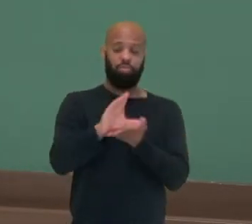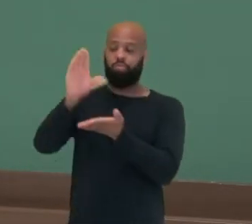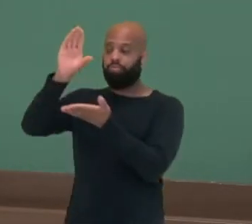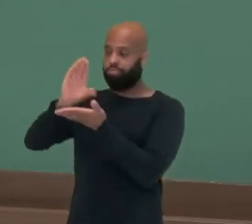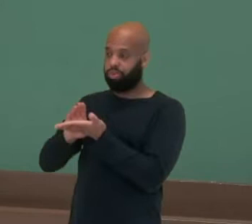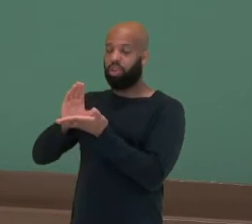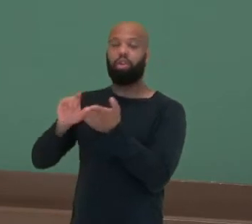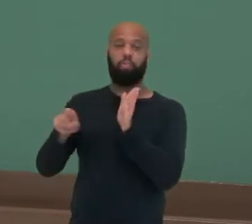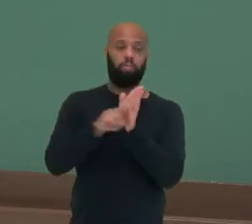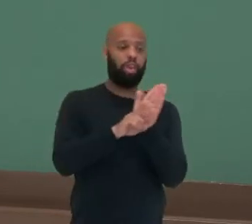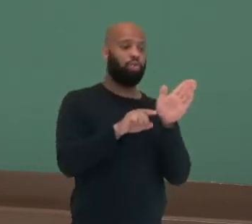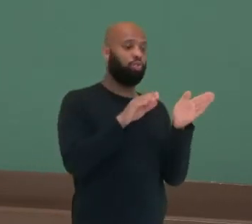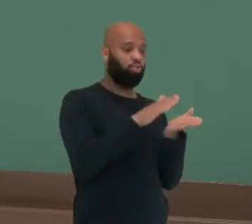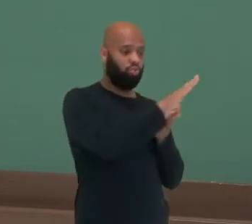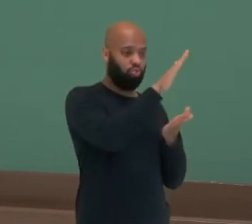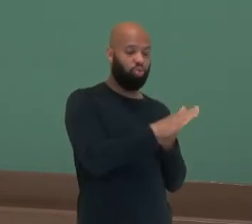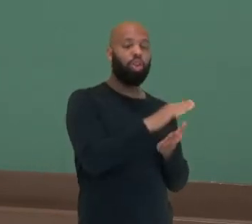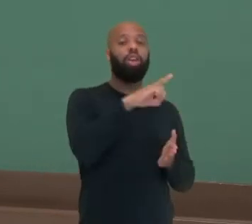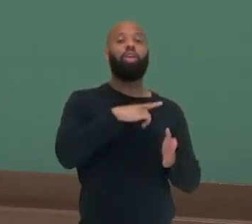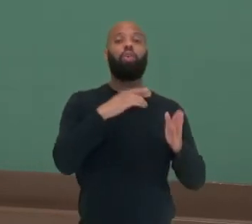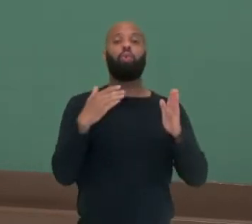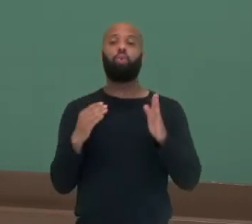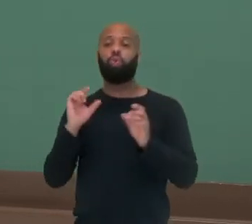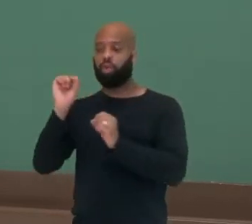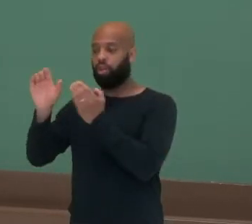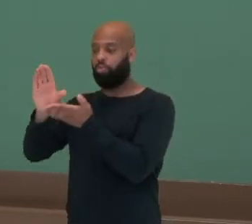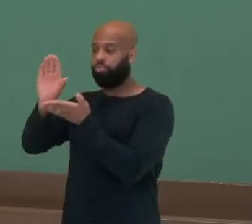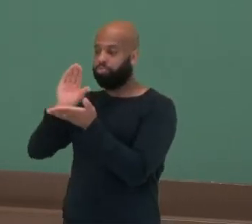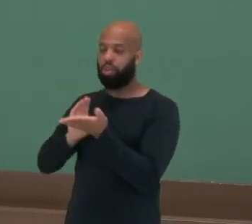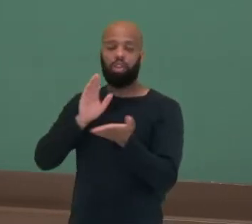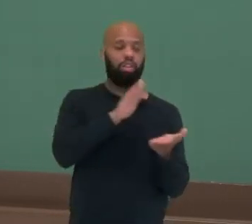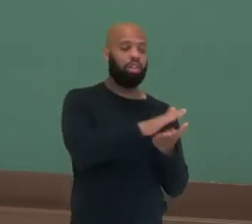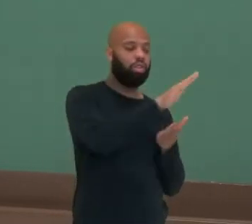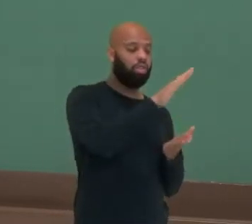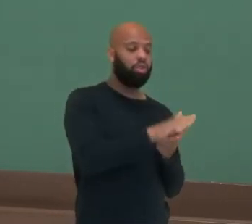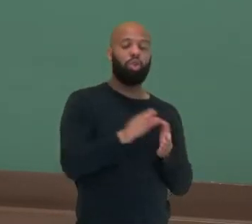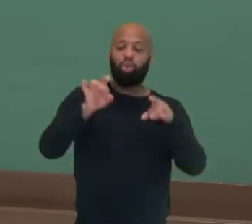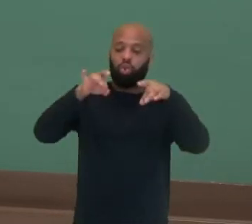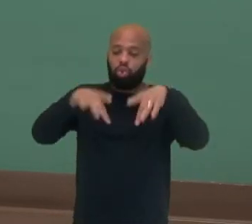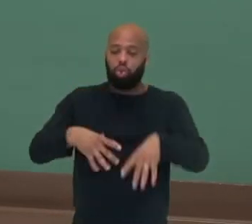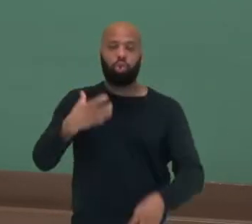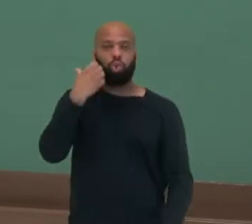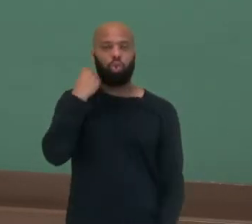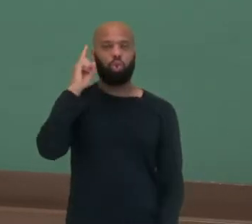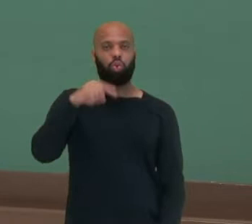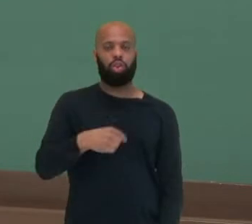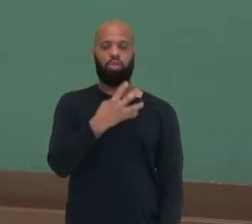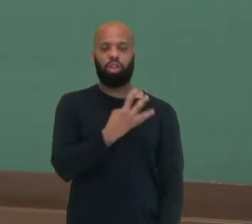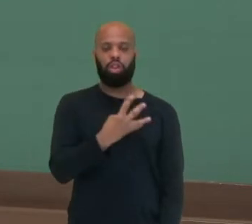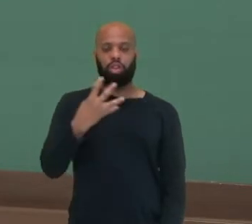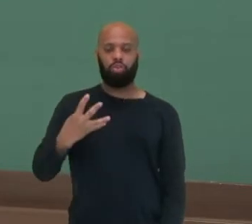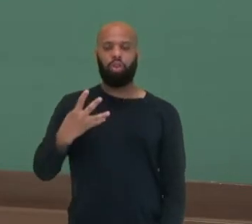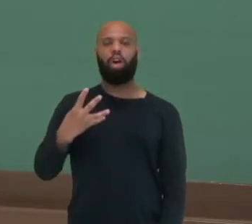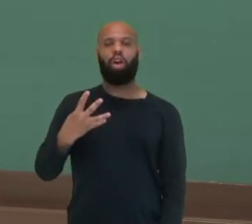menos o custo. Então, o que entrou e o que foi gasto, sobrou de lucro R$